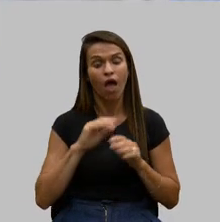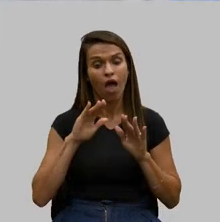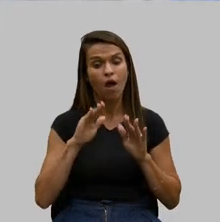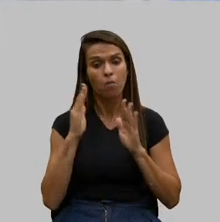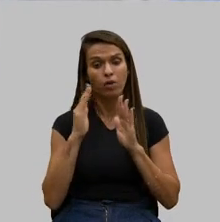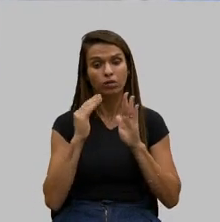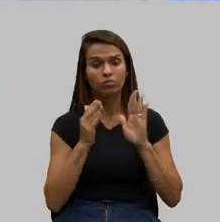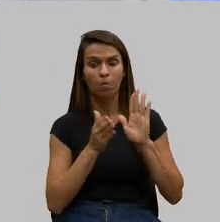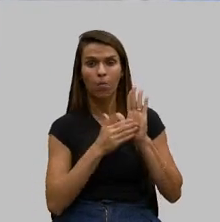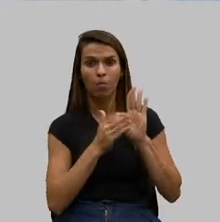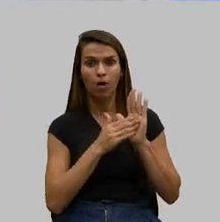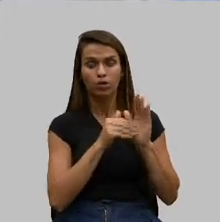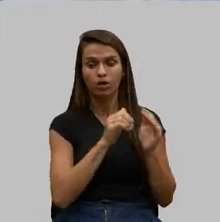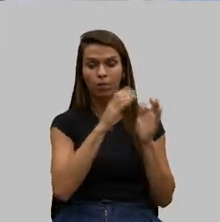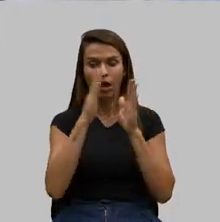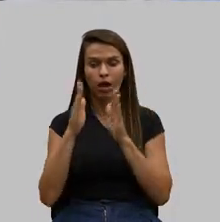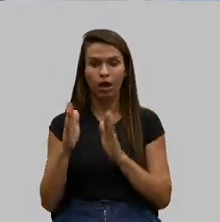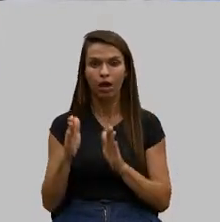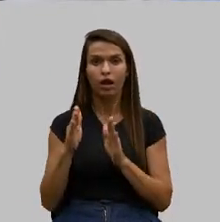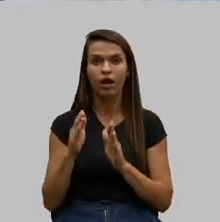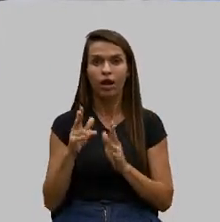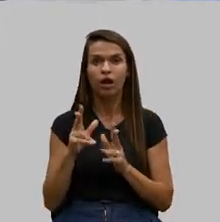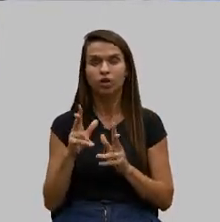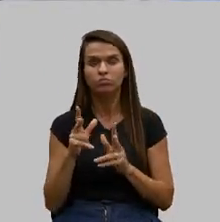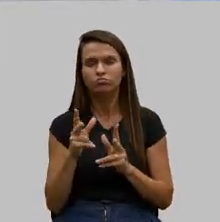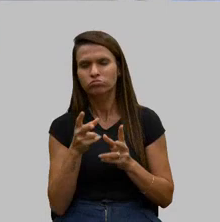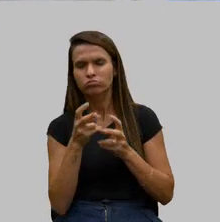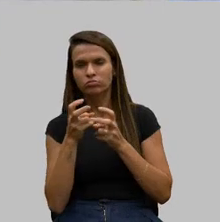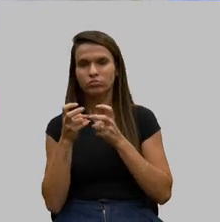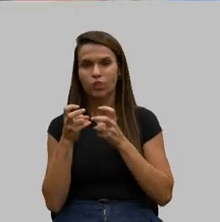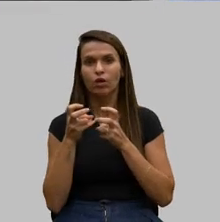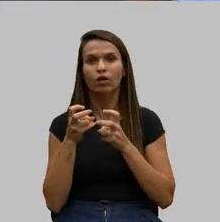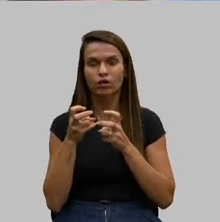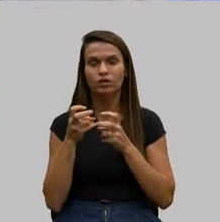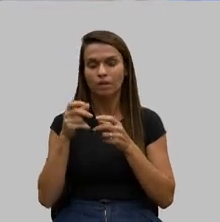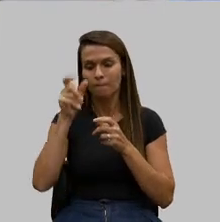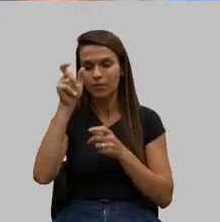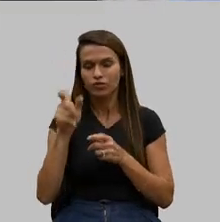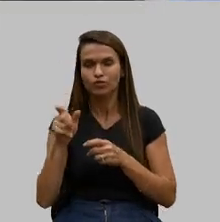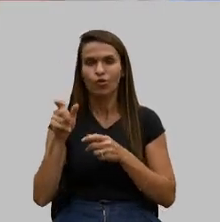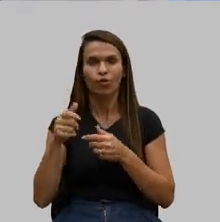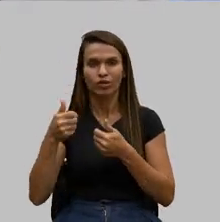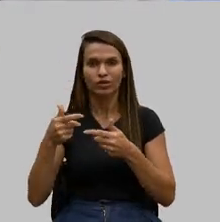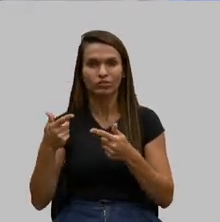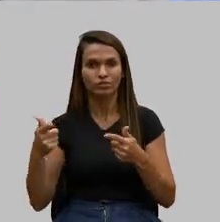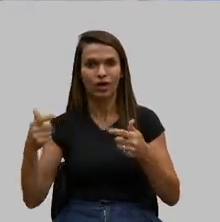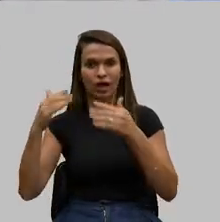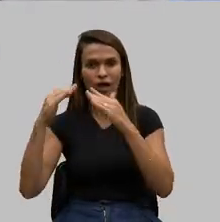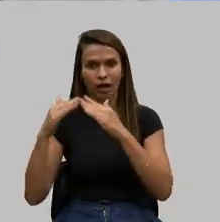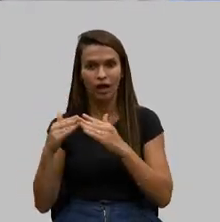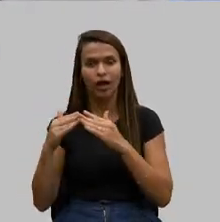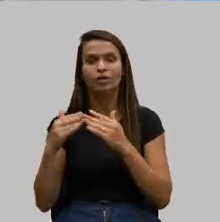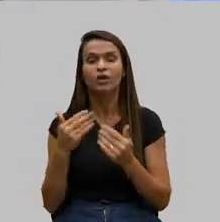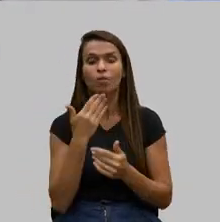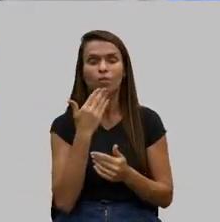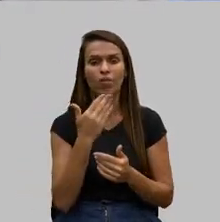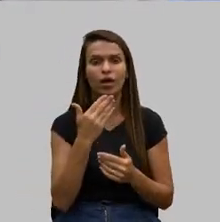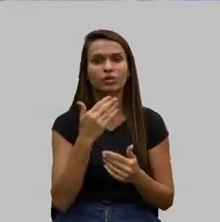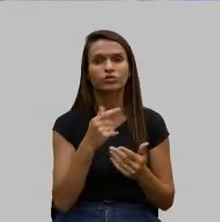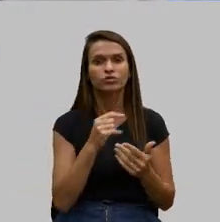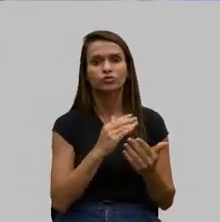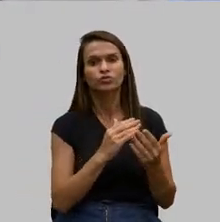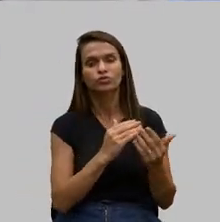paralela reconhecendo pessoa em situação de rua também Nessa idade mas agradeço sugestão peço pra nossa assessoria que